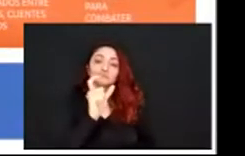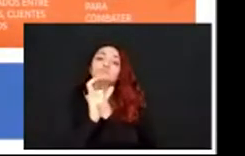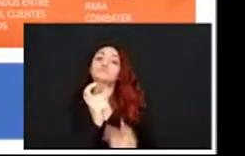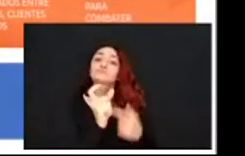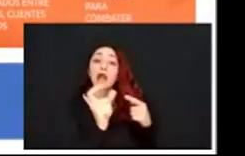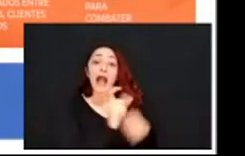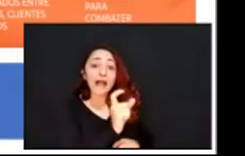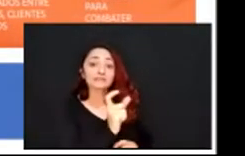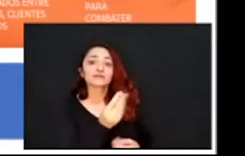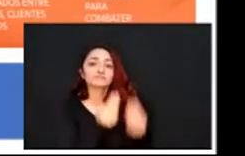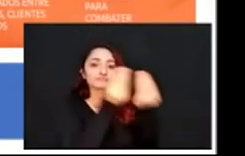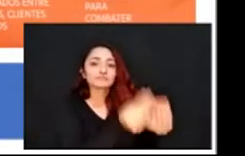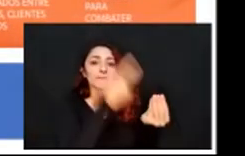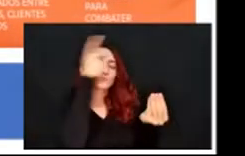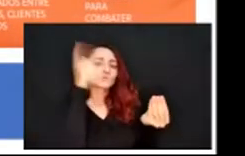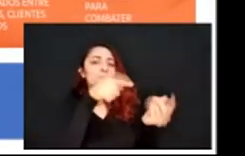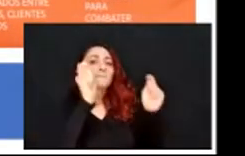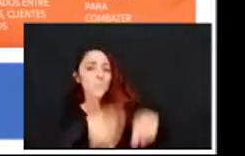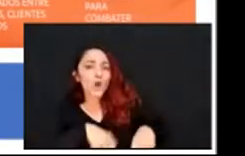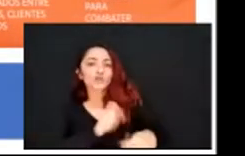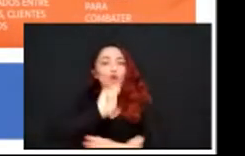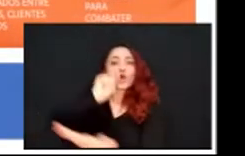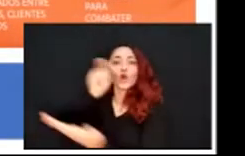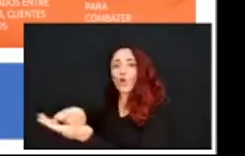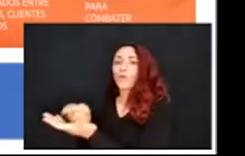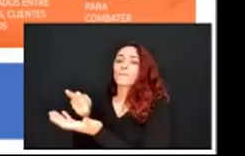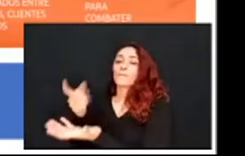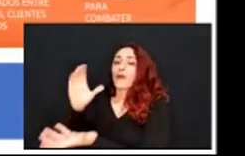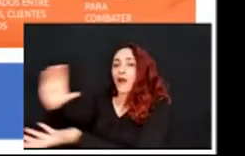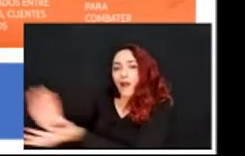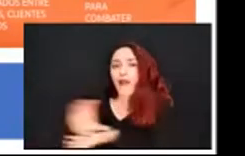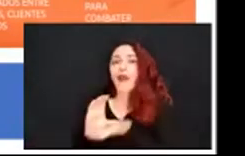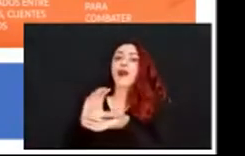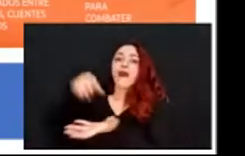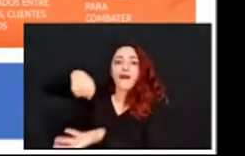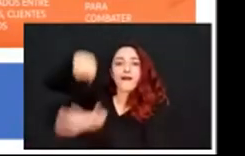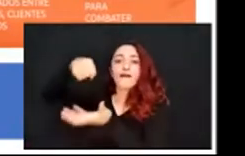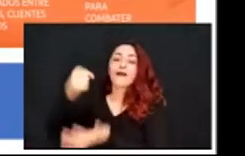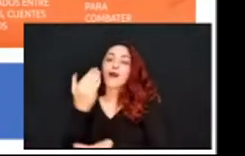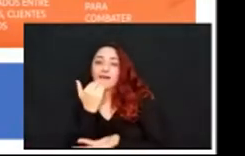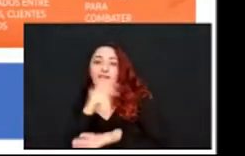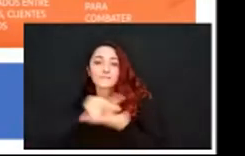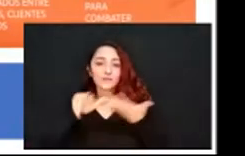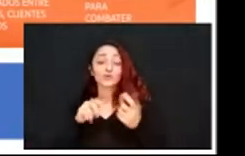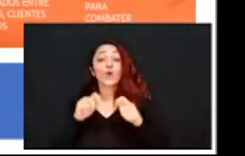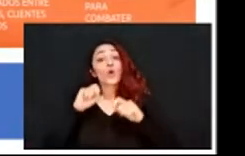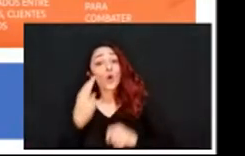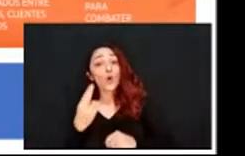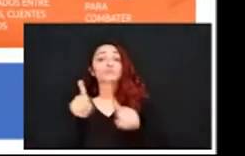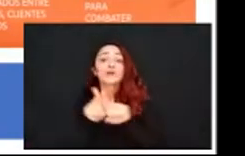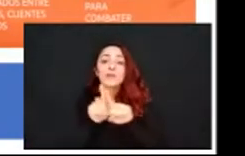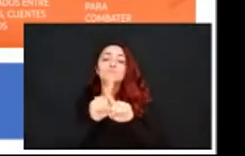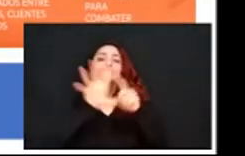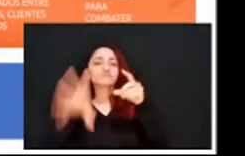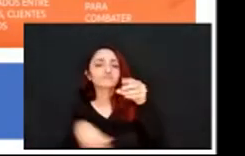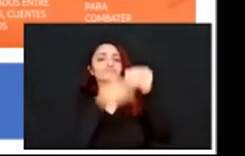da melhor forma possível o alimento em alguns casos complementar inclusive alimentação com a compra né com